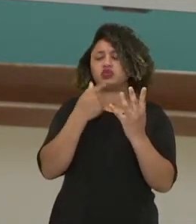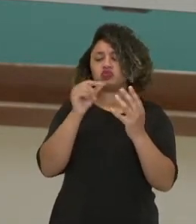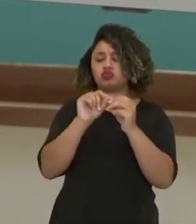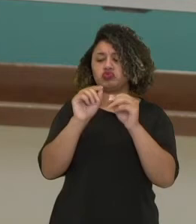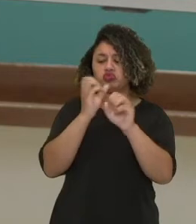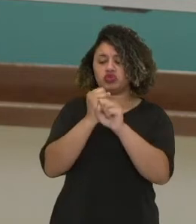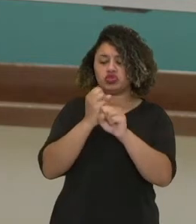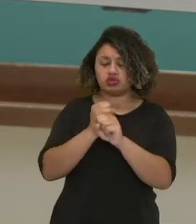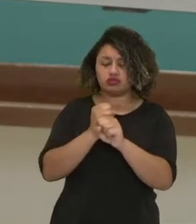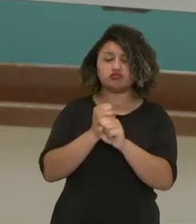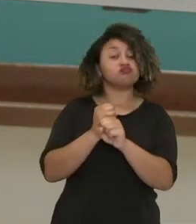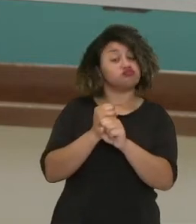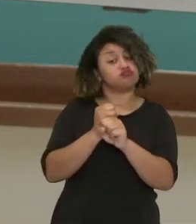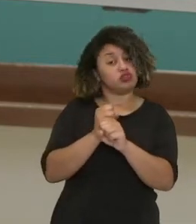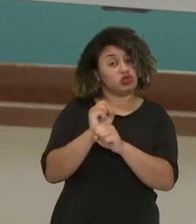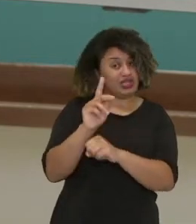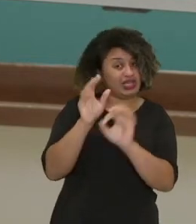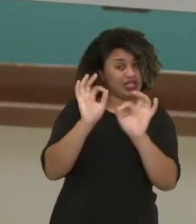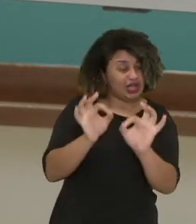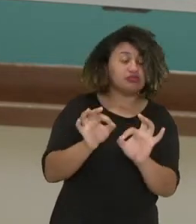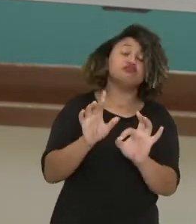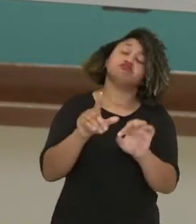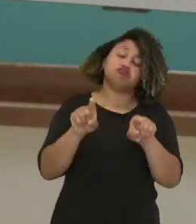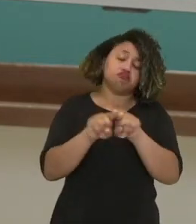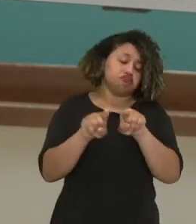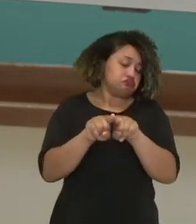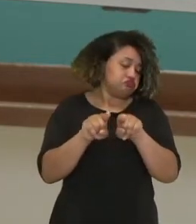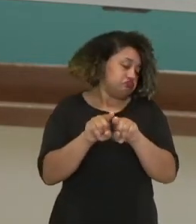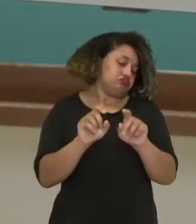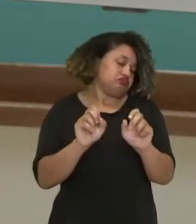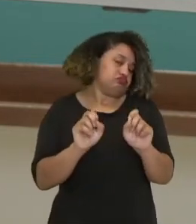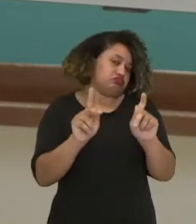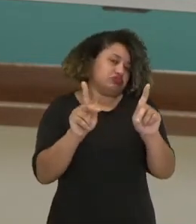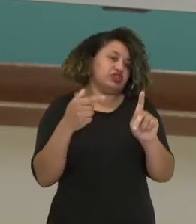o menos 15. Tá ok? Tá ok também, pessoal.